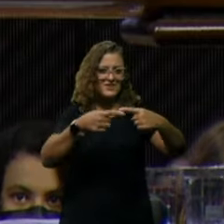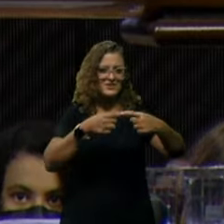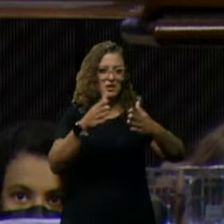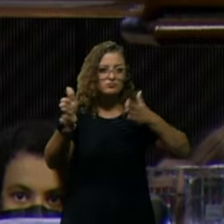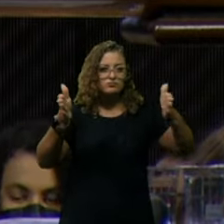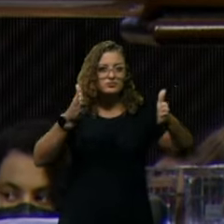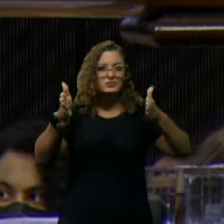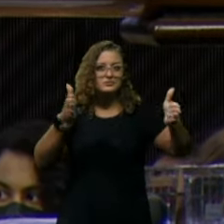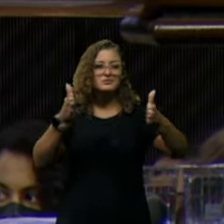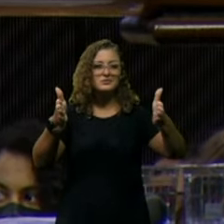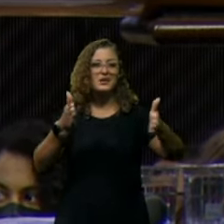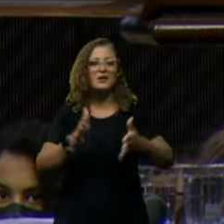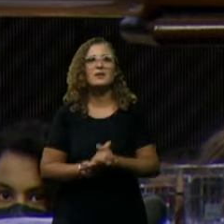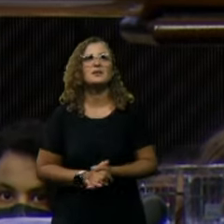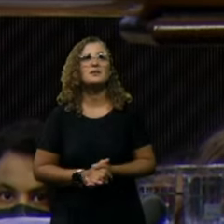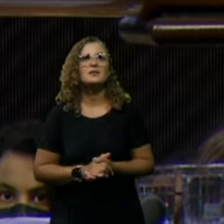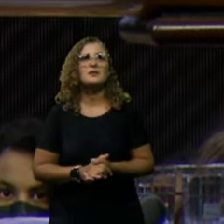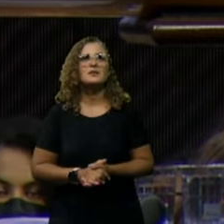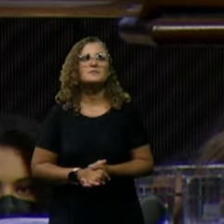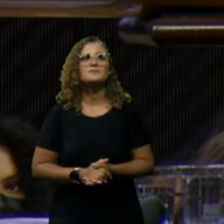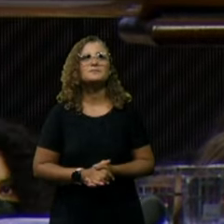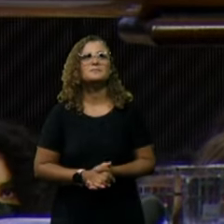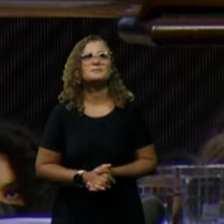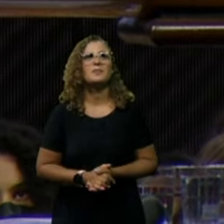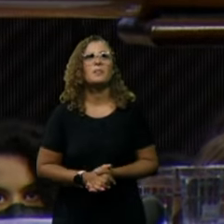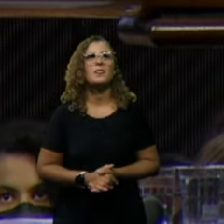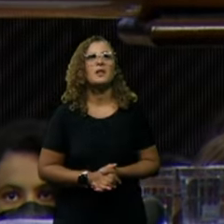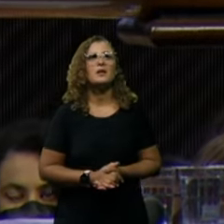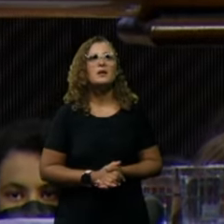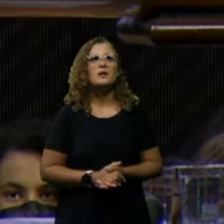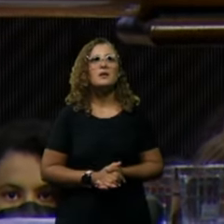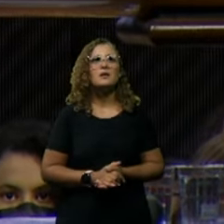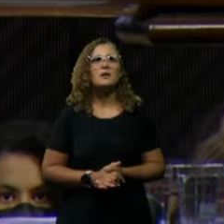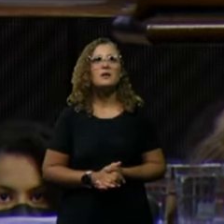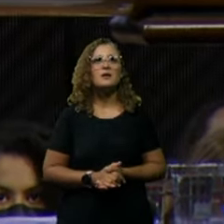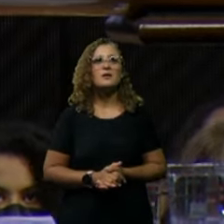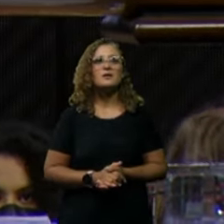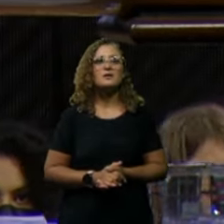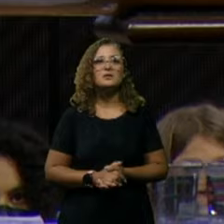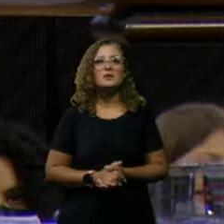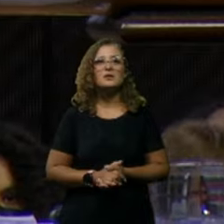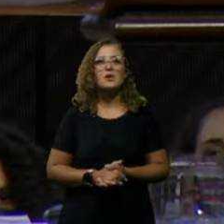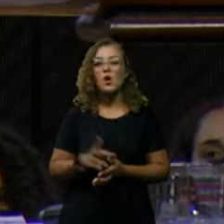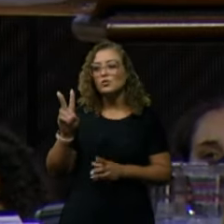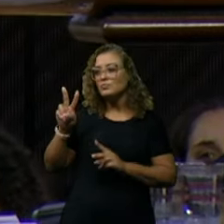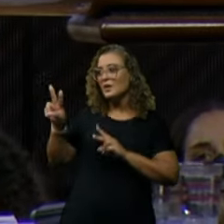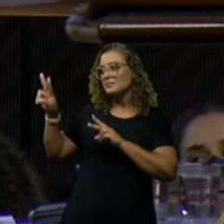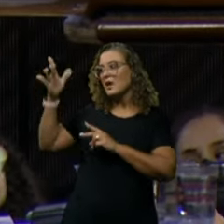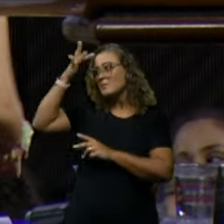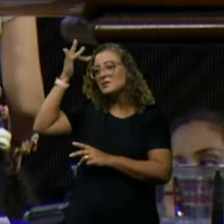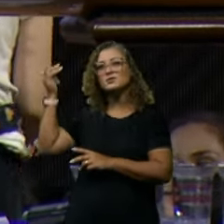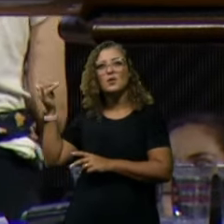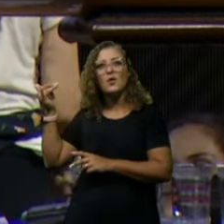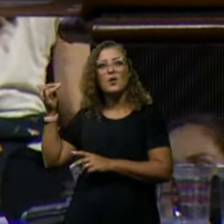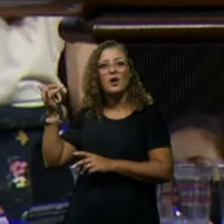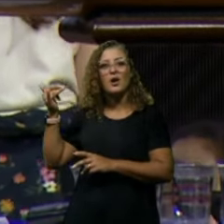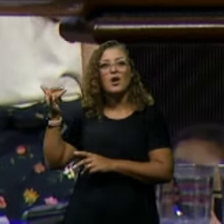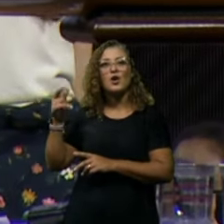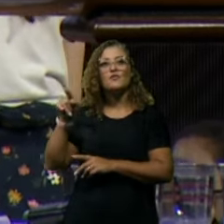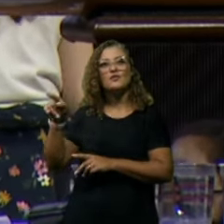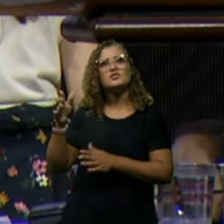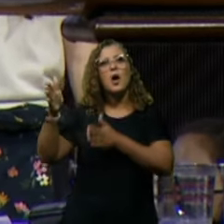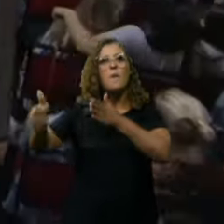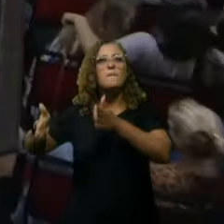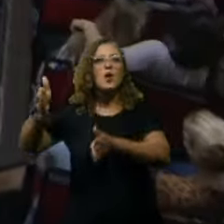resultado e não para gerar processo de cavalla chorei maracan de levar olha para quem está do teu lado agora e fica assim você dá processo